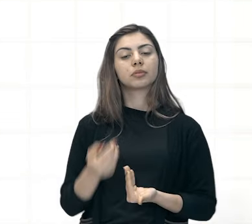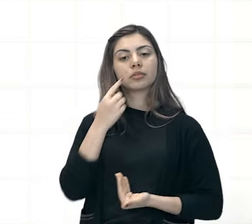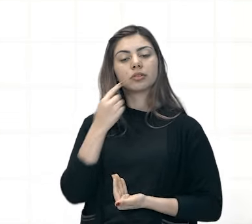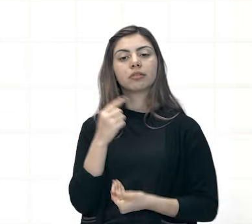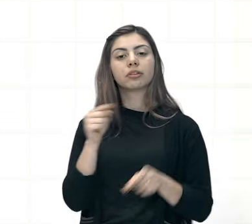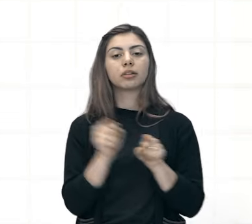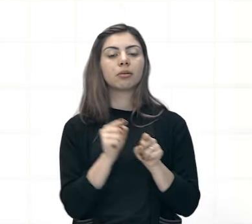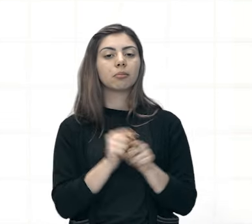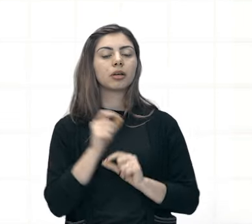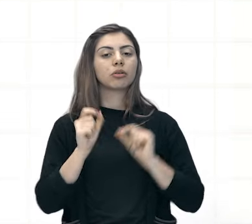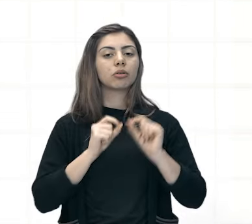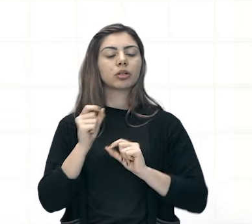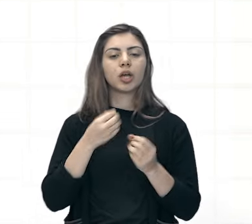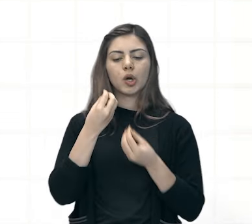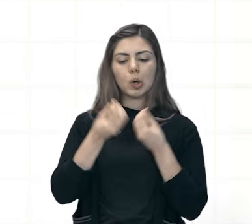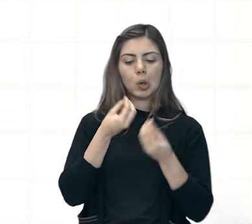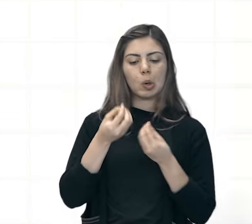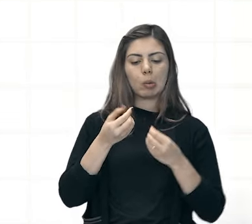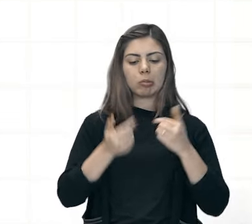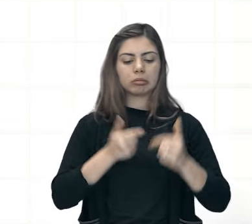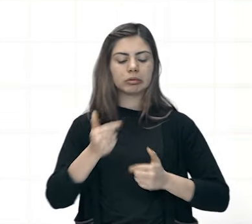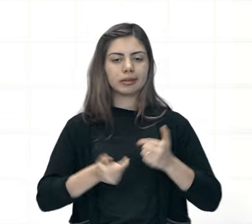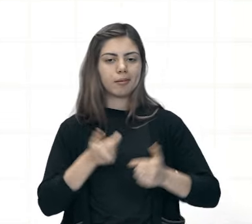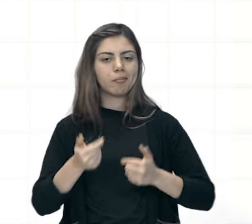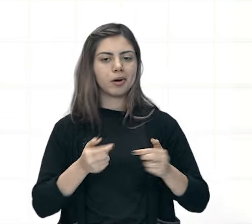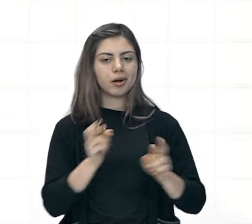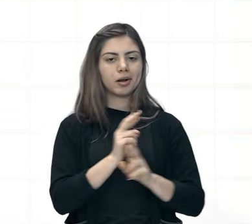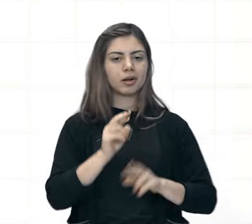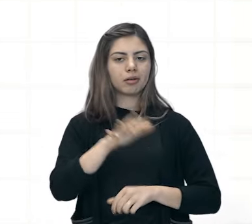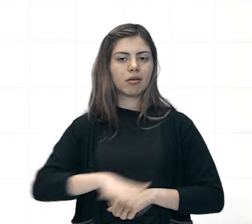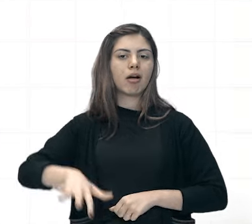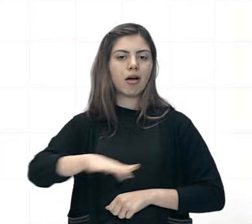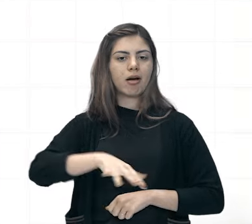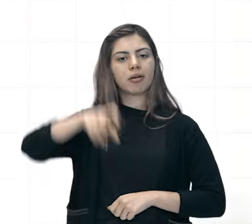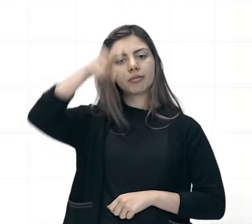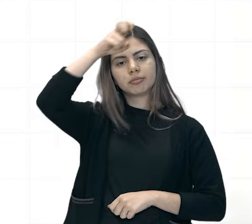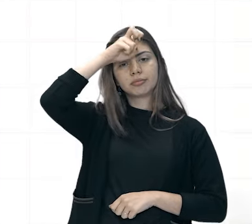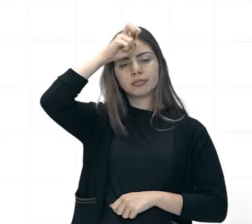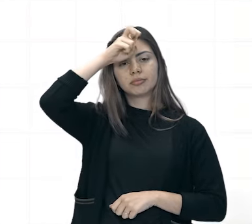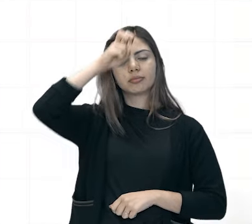de trabalho sendo desenvolvidas ali dentro da região do Egito.